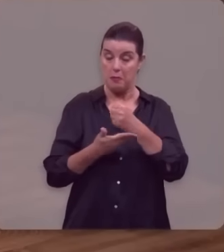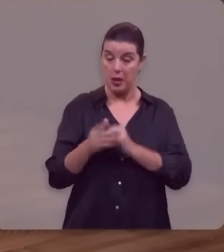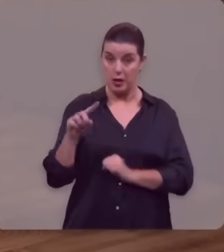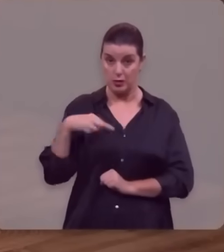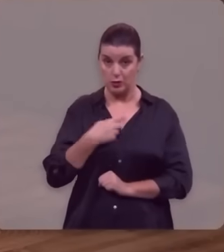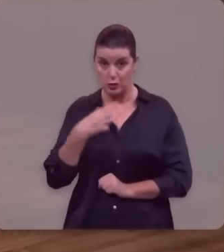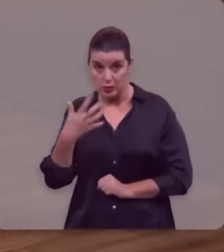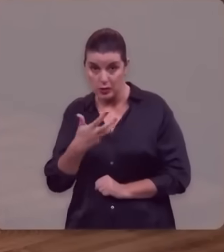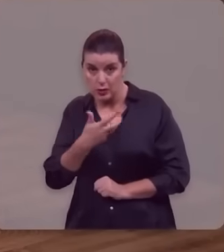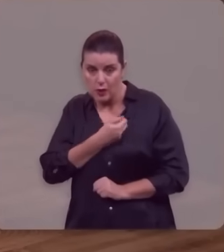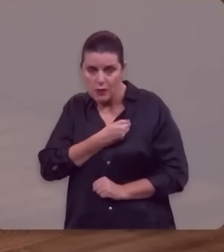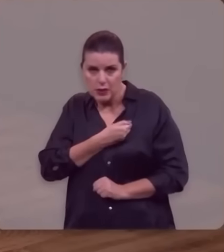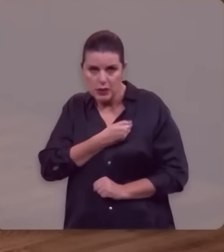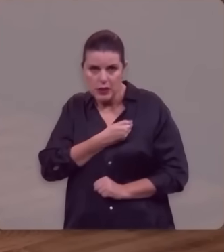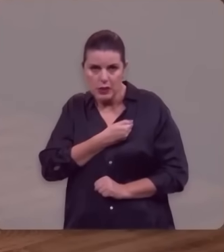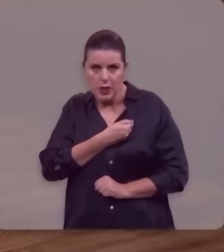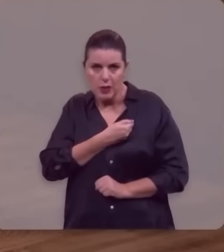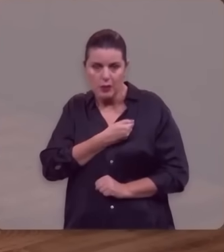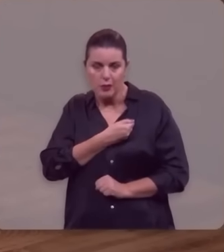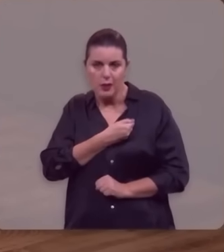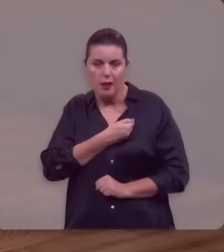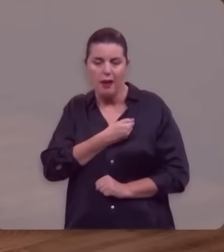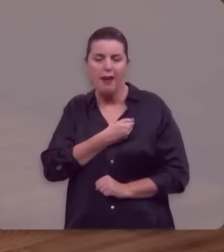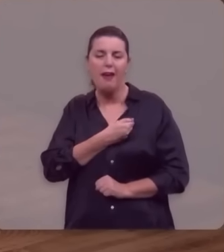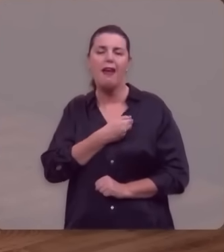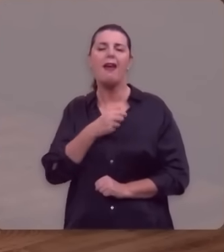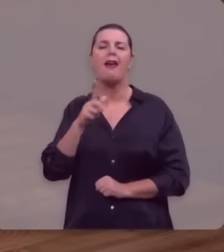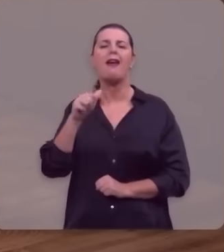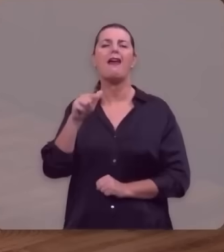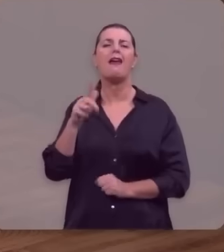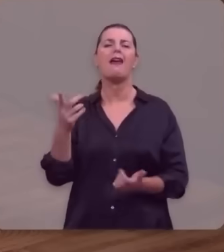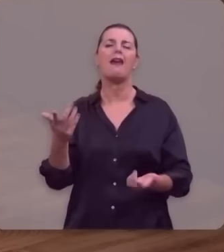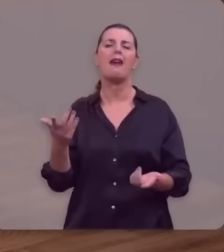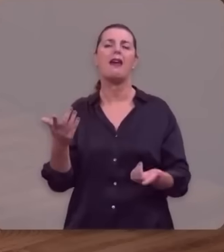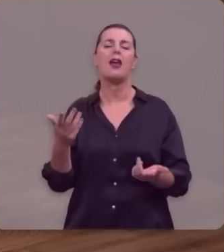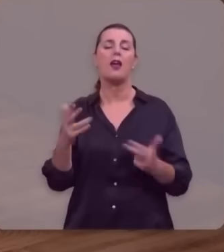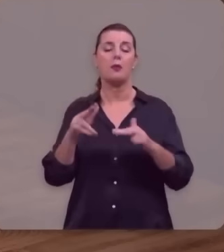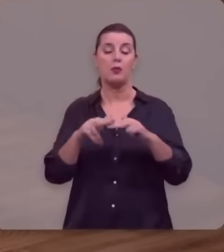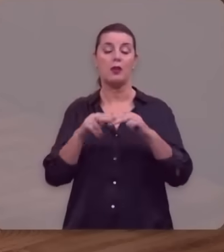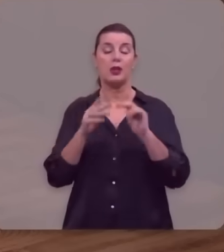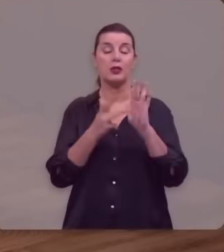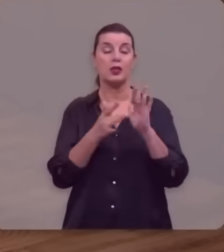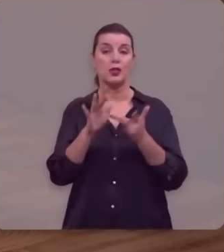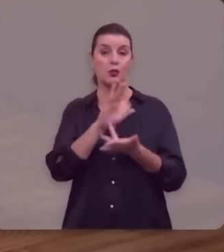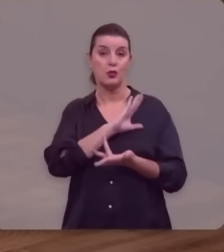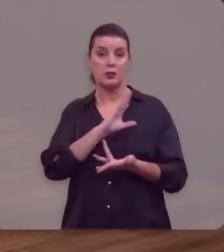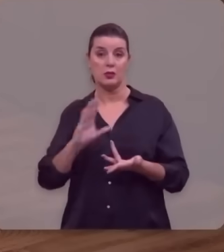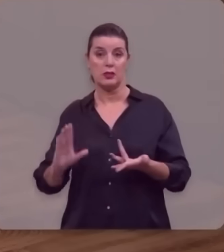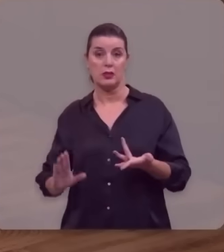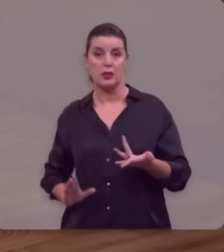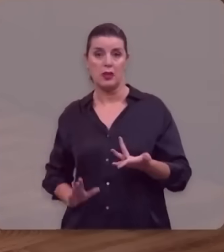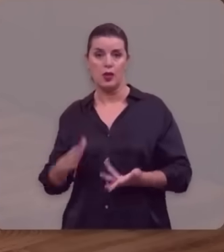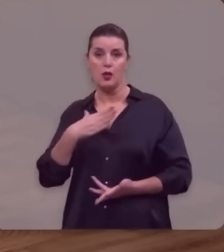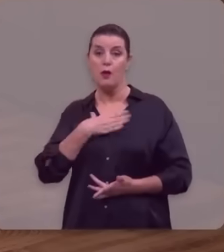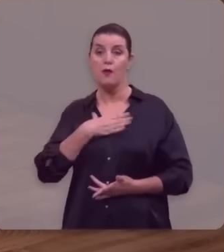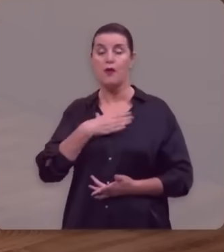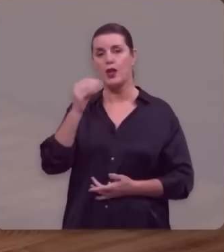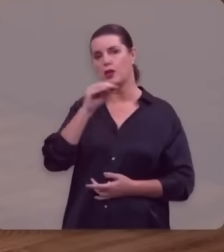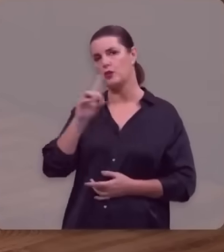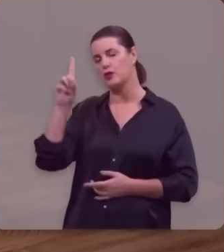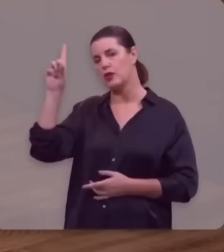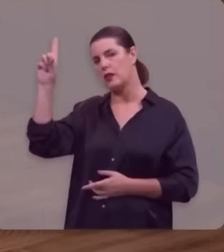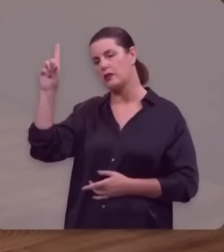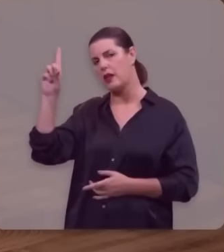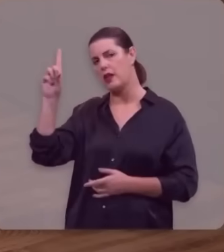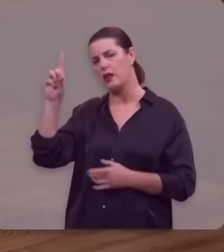nossa salvação é o fato de Cristo Jesus o filho de Deus